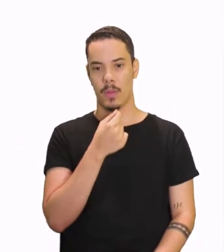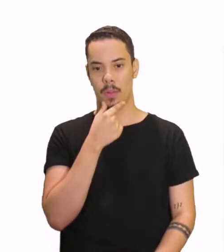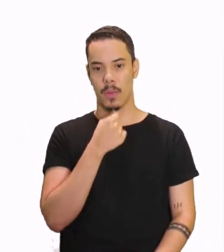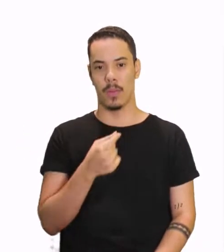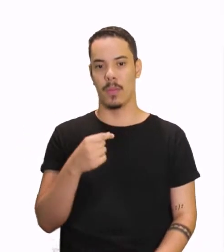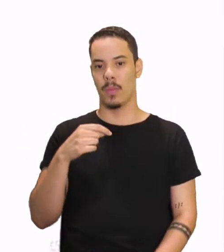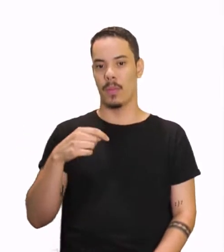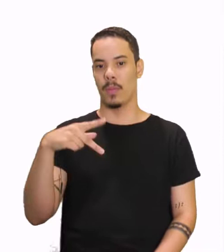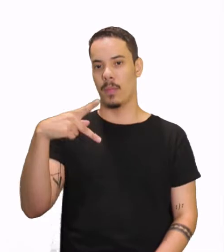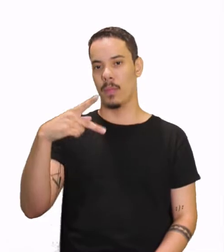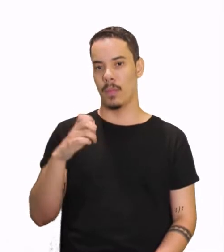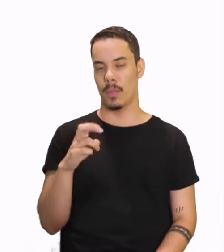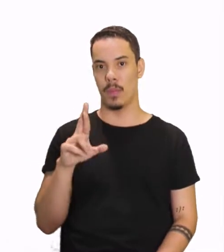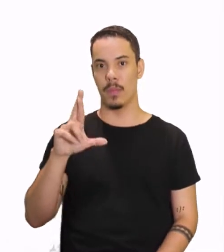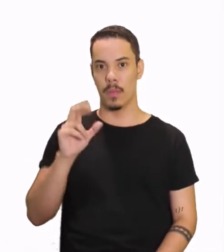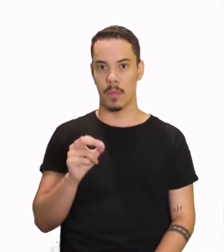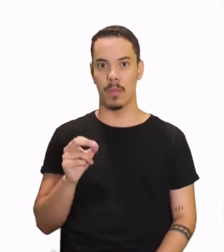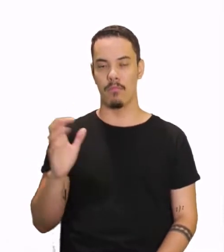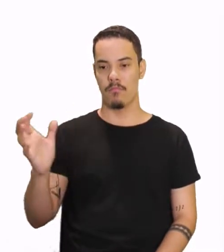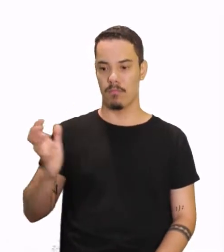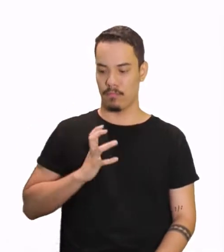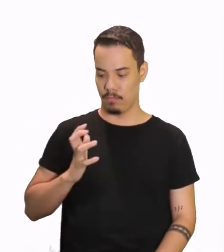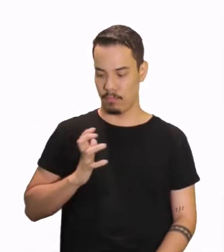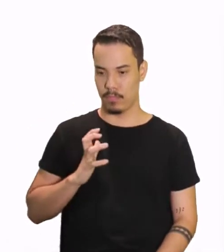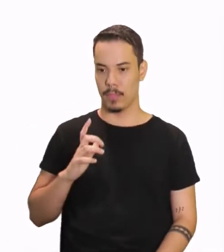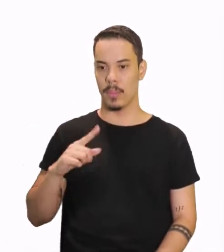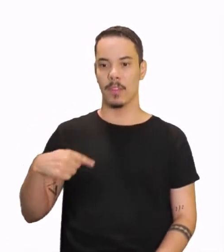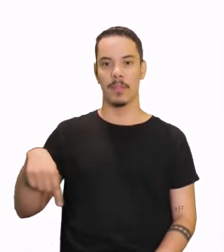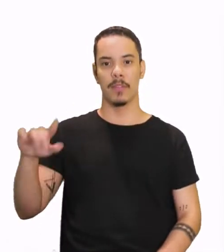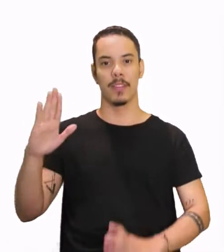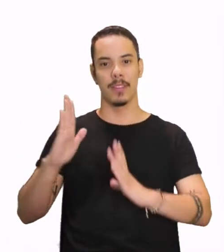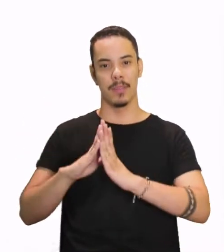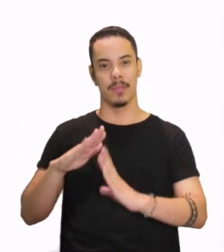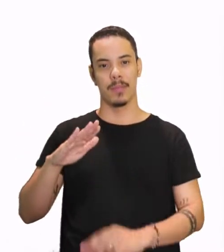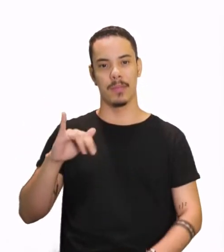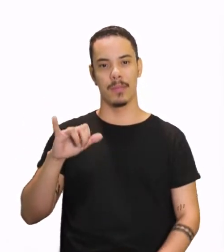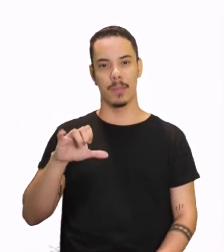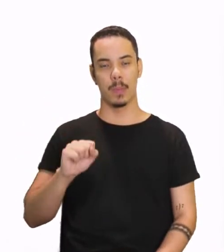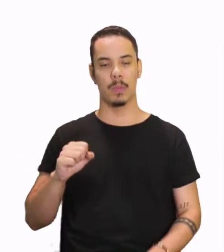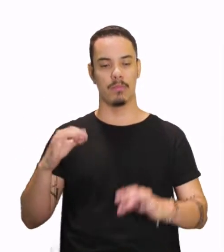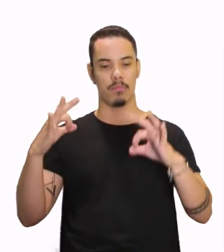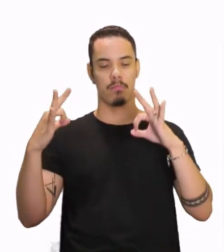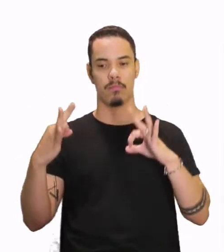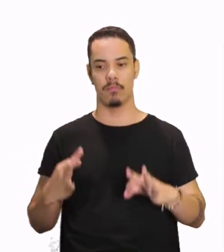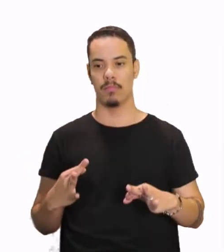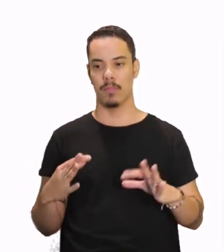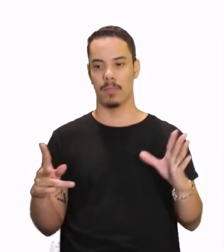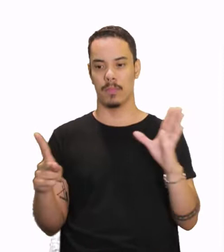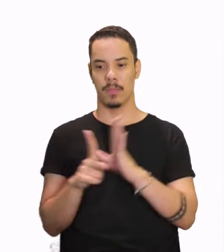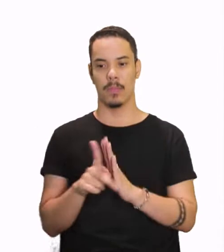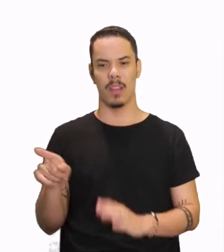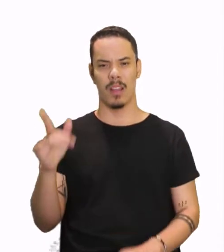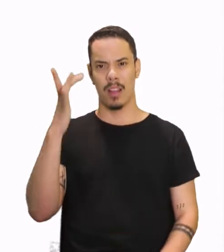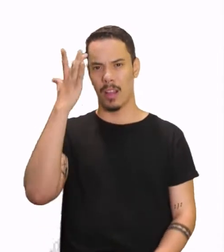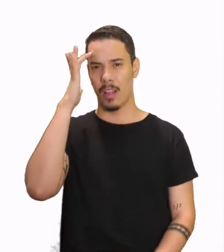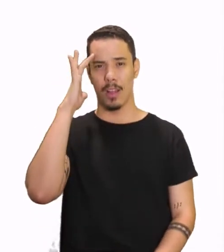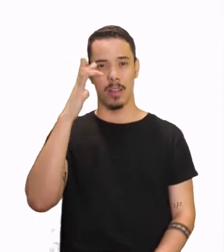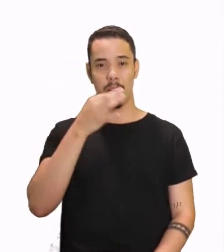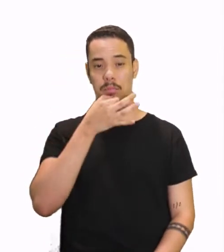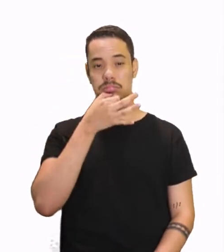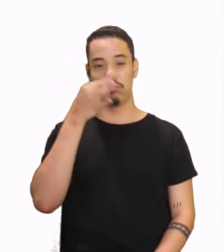um camponês rico que, quando vai à casa de Inês, comporta-se de uma maneira que ela acha